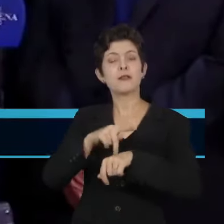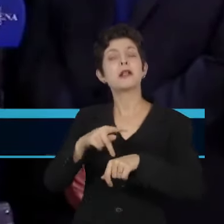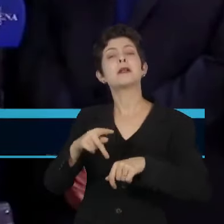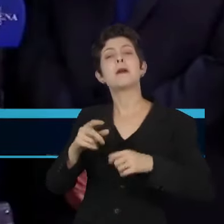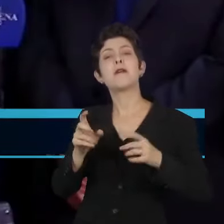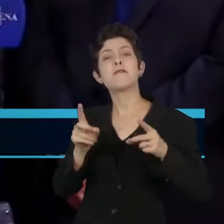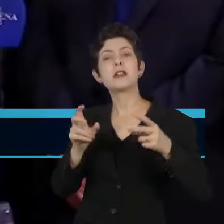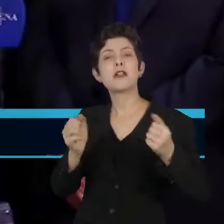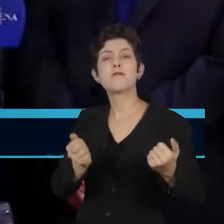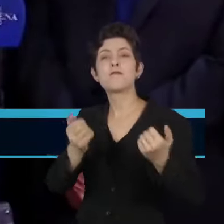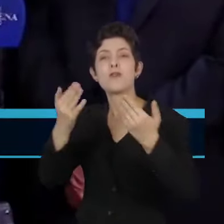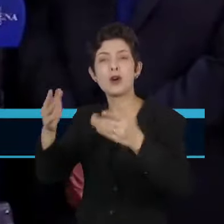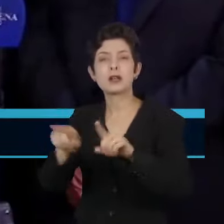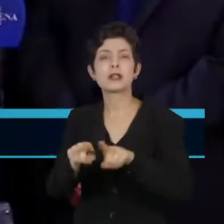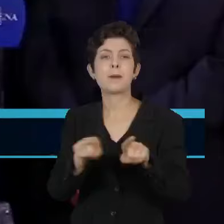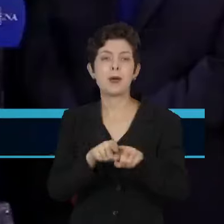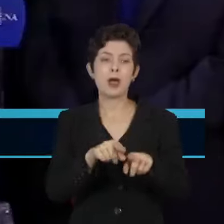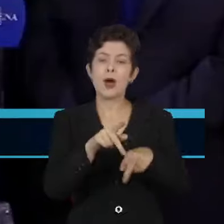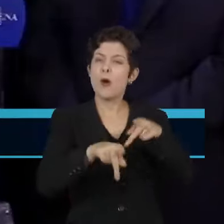de consumo popular,